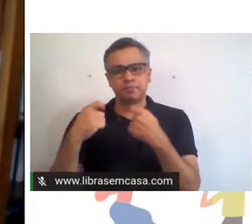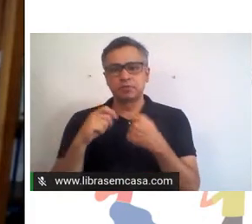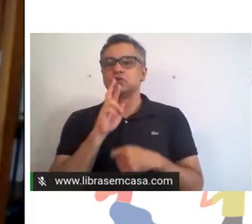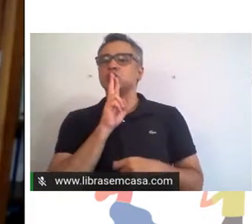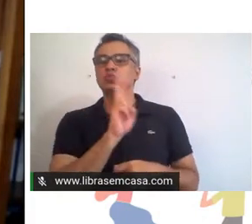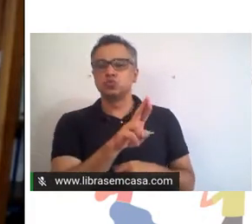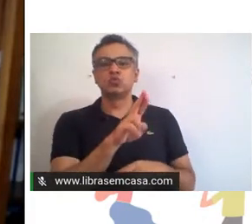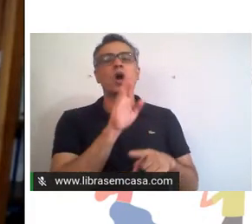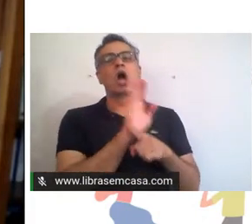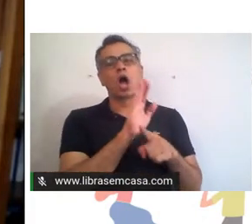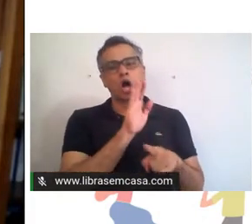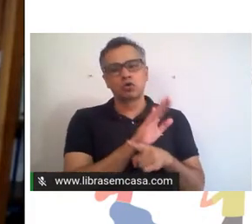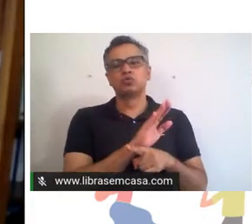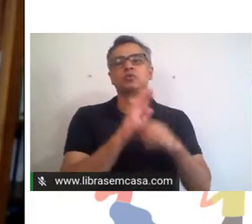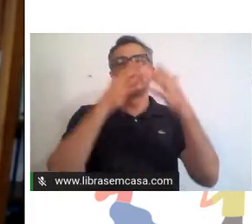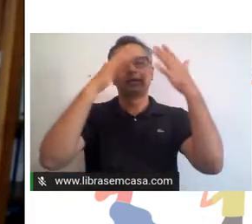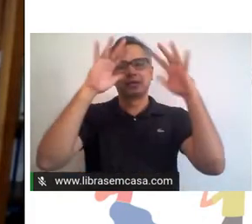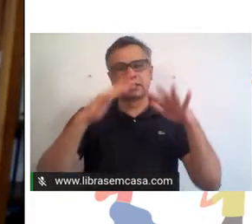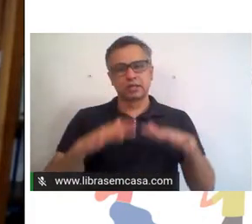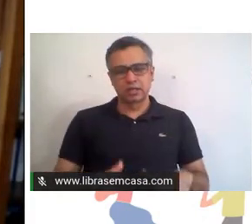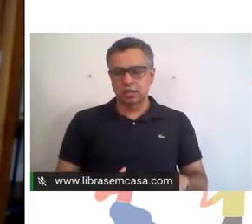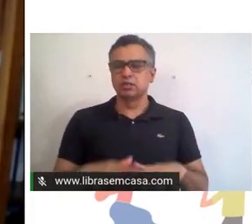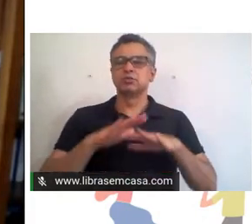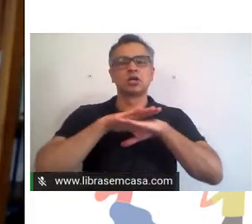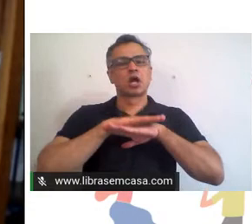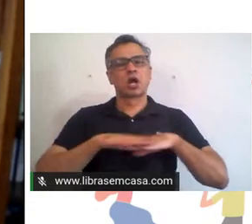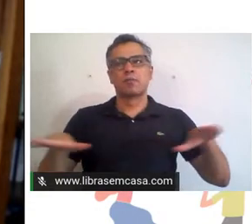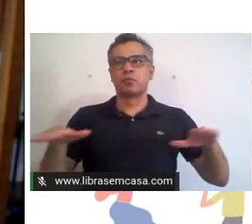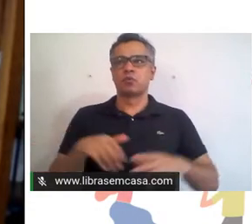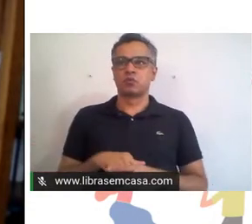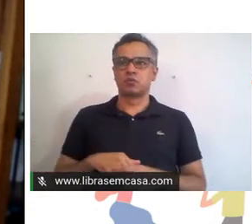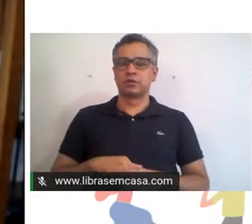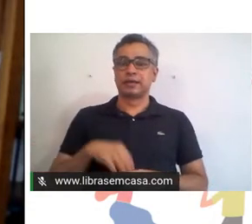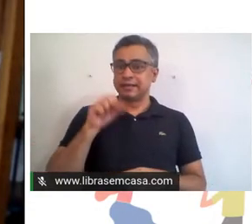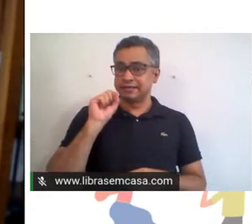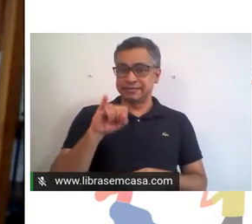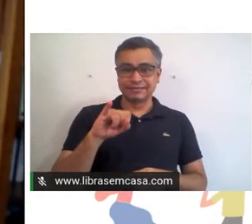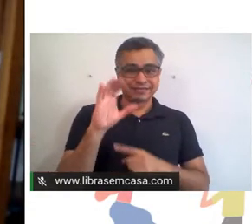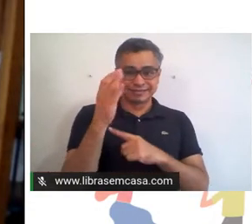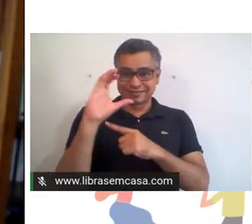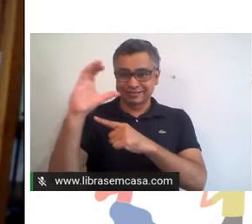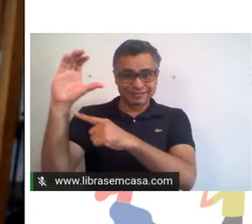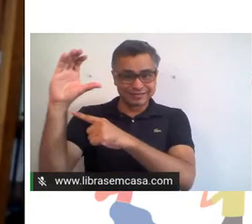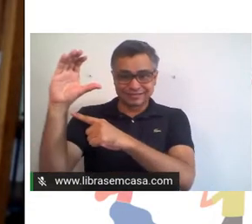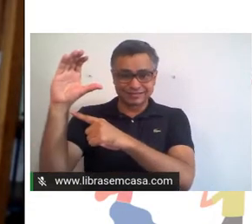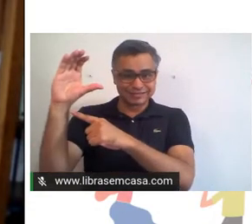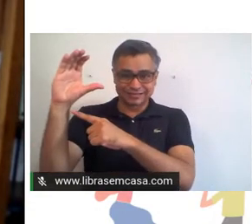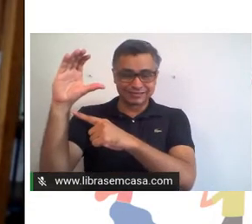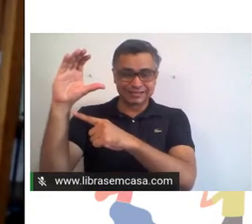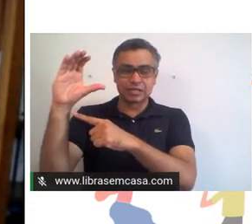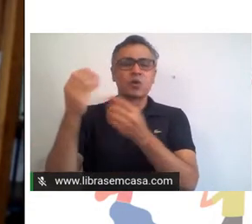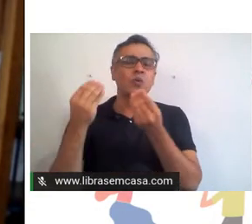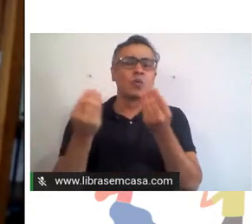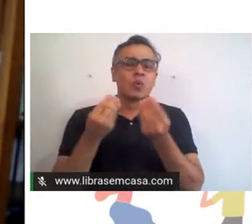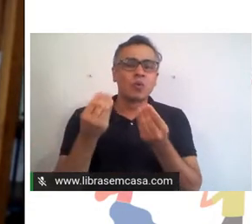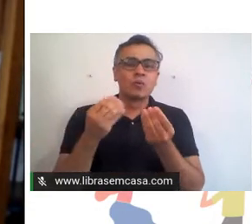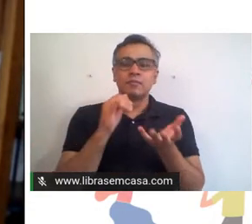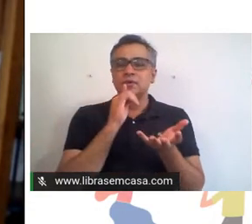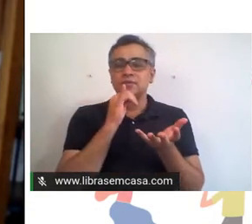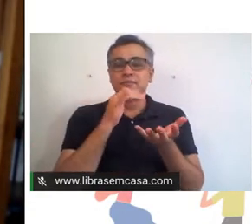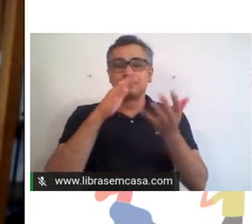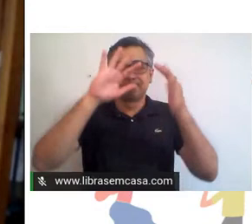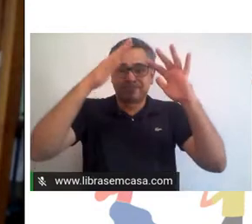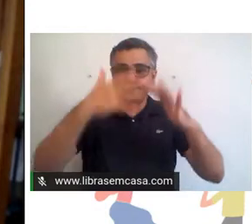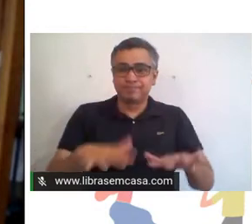resolver a crise das pandemias da saúde, sem ciência não vamos conseguir lidar com a questão da perda de biodiversidade e